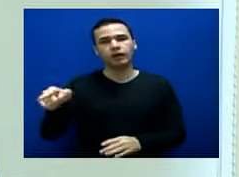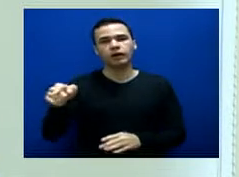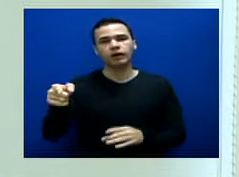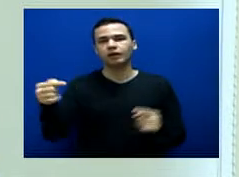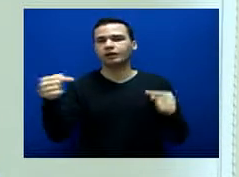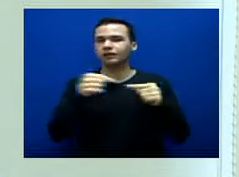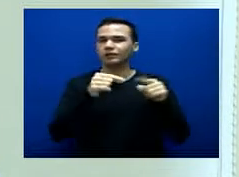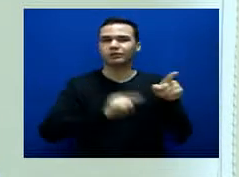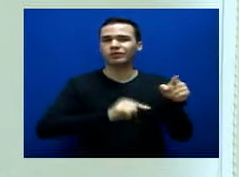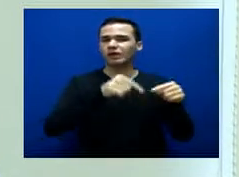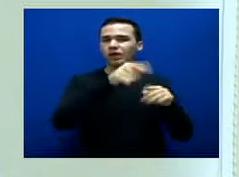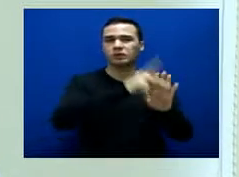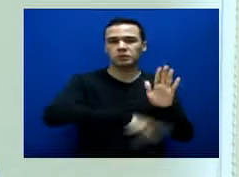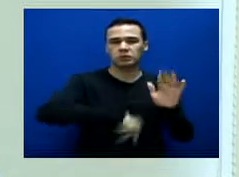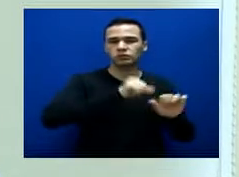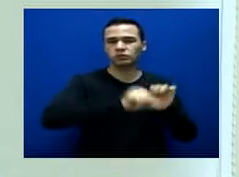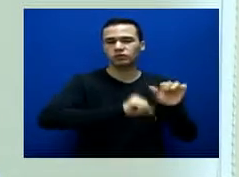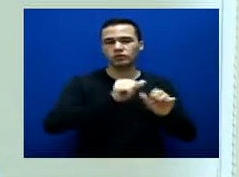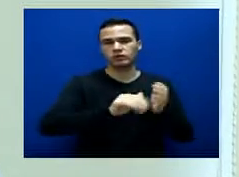ela não altera em nada o projeto, porque